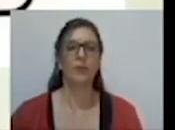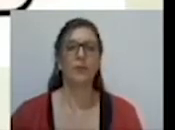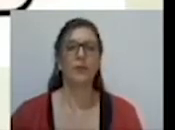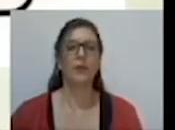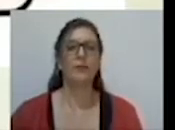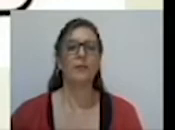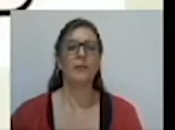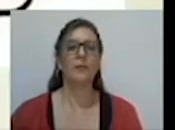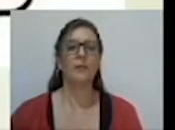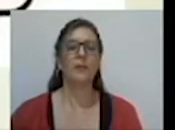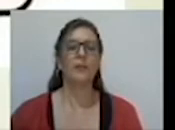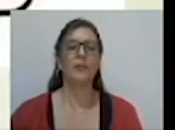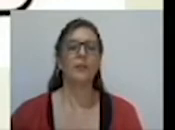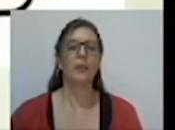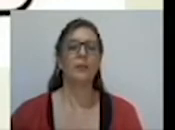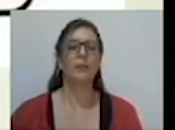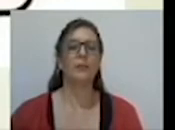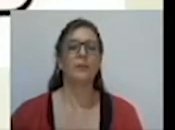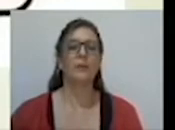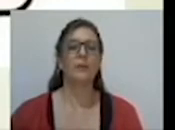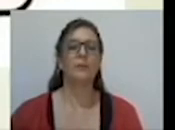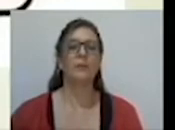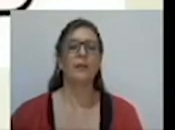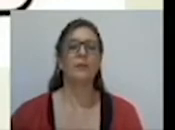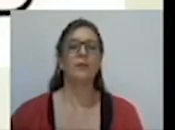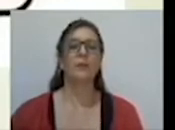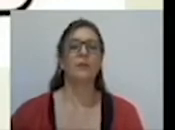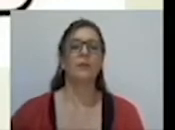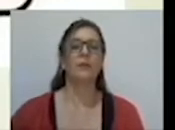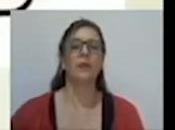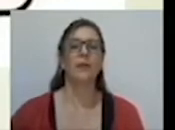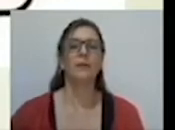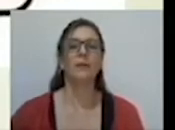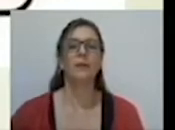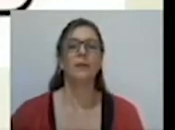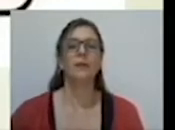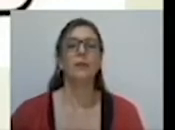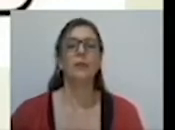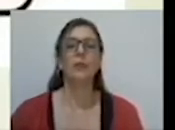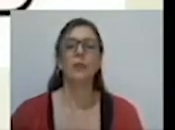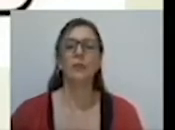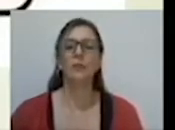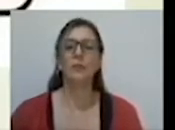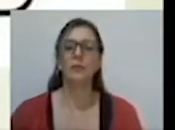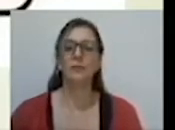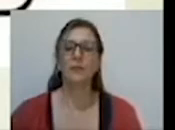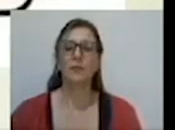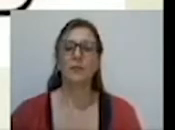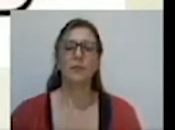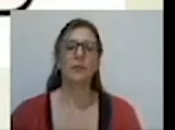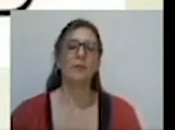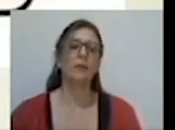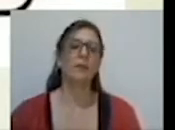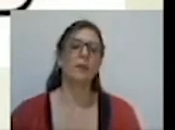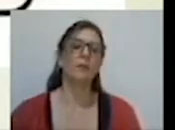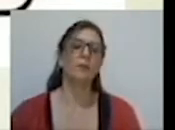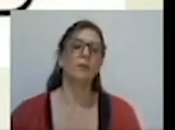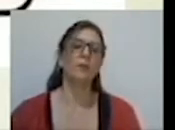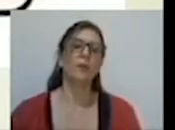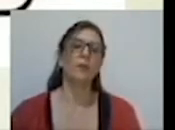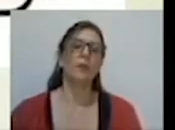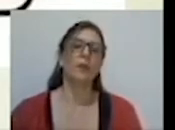som é causado pelo fechamento das válvulas atrioventriculares no início da sístole dos